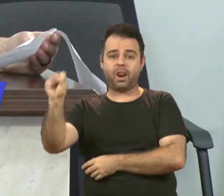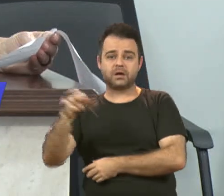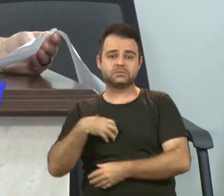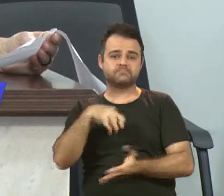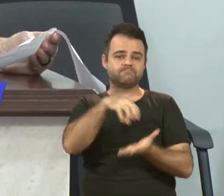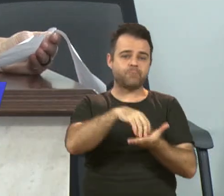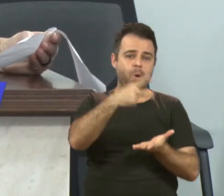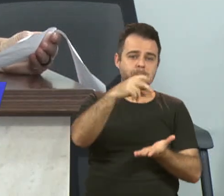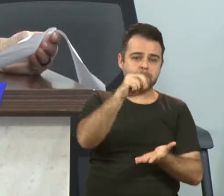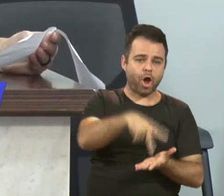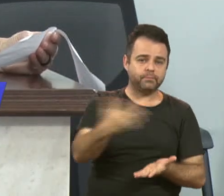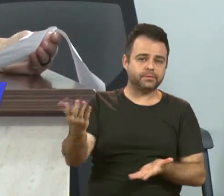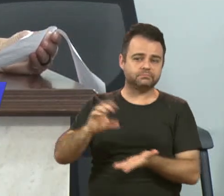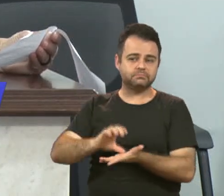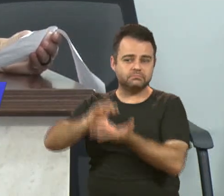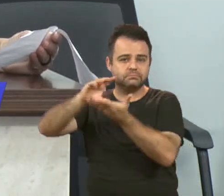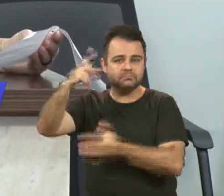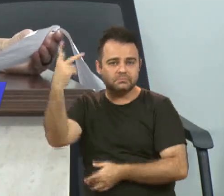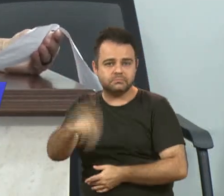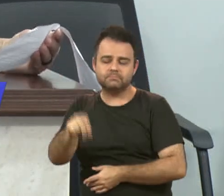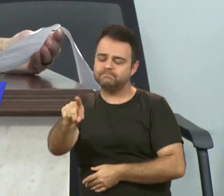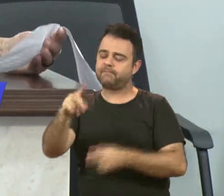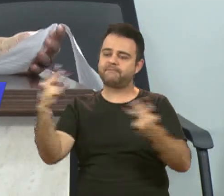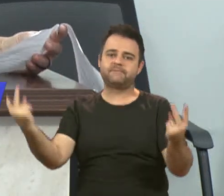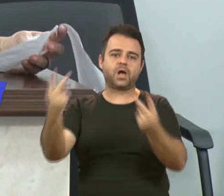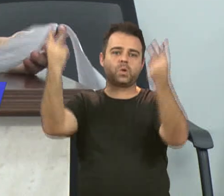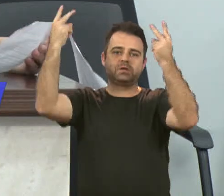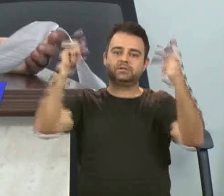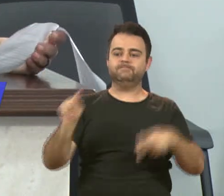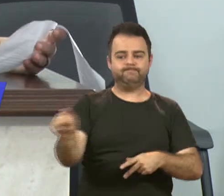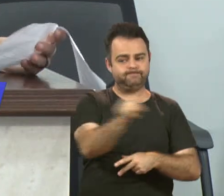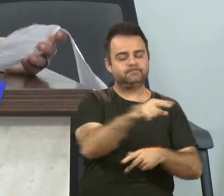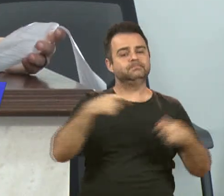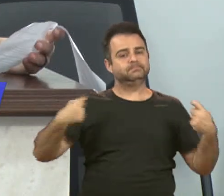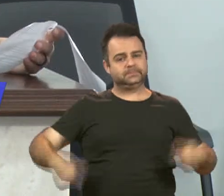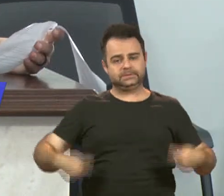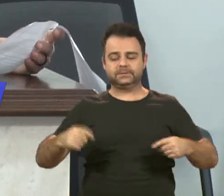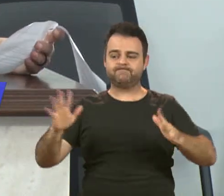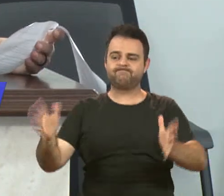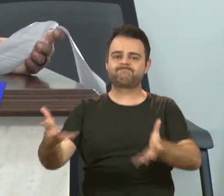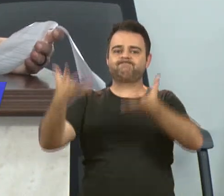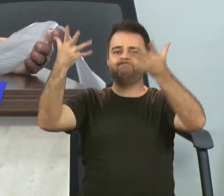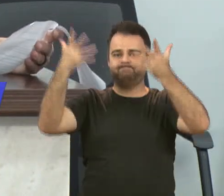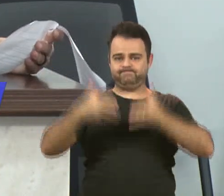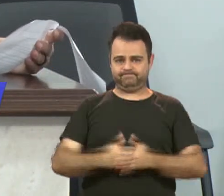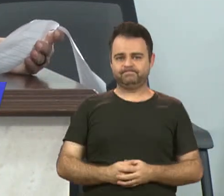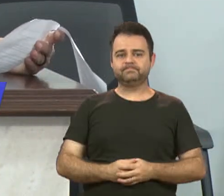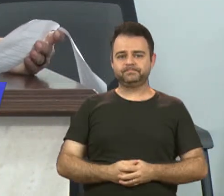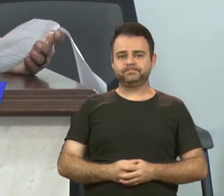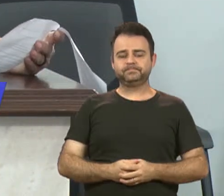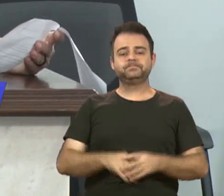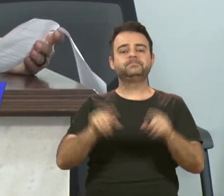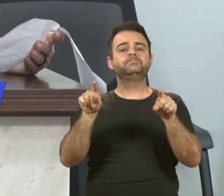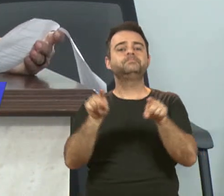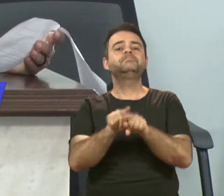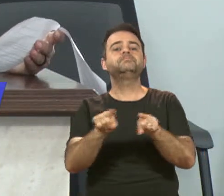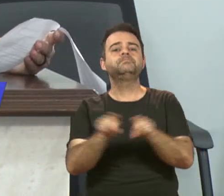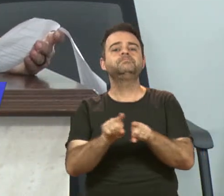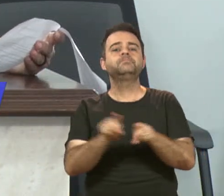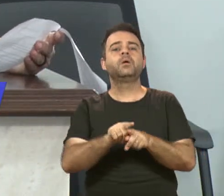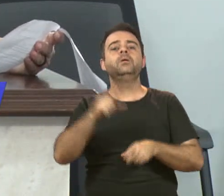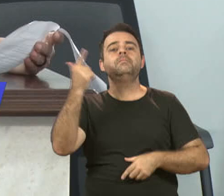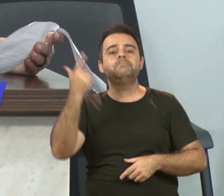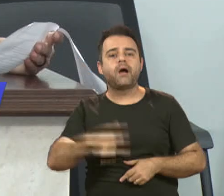Conselho Tutelar, valorizar os servidores públicos. A ampliação do serviço de abordagem